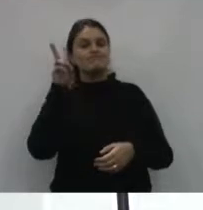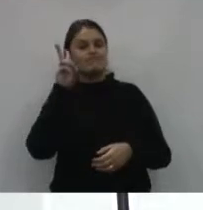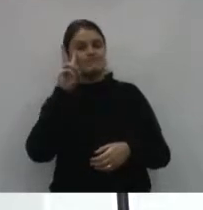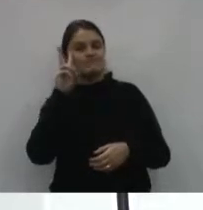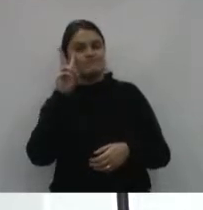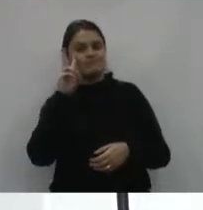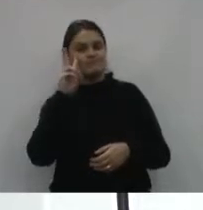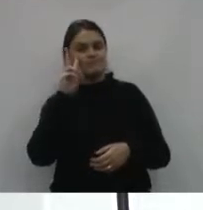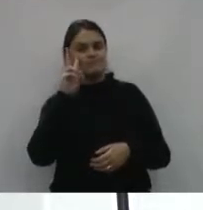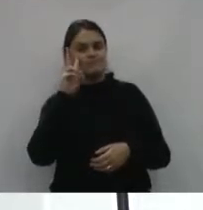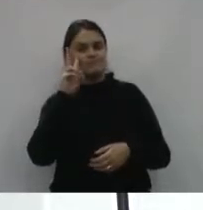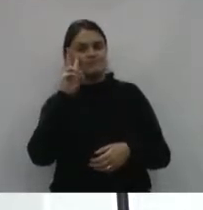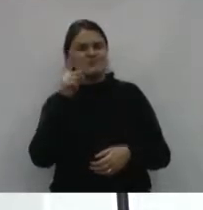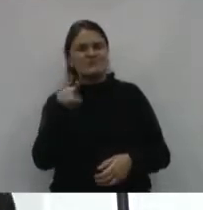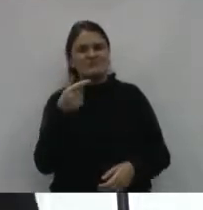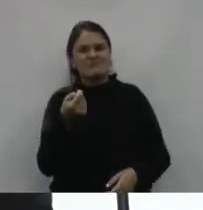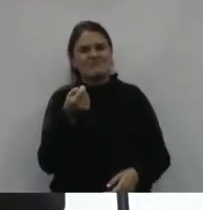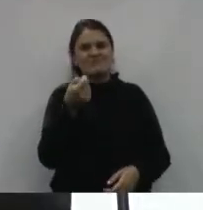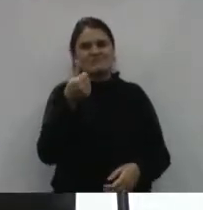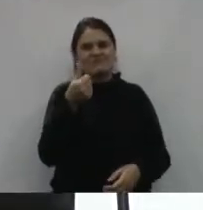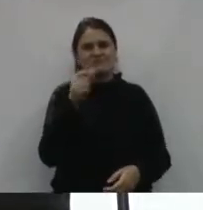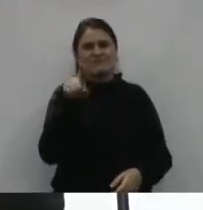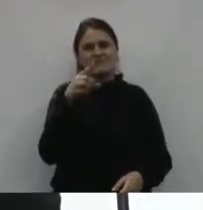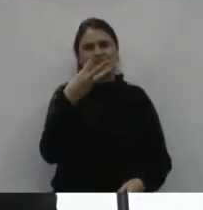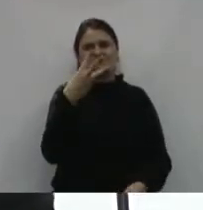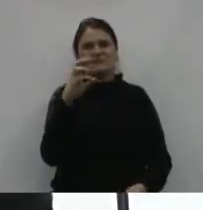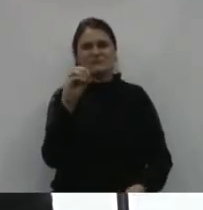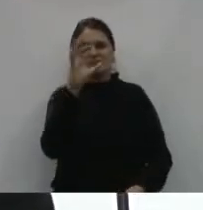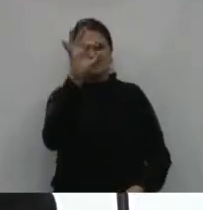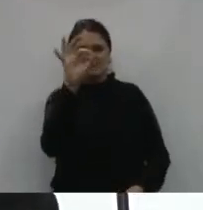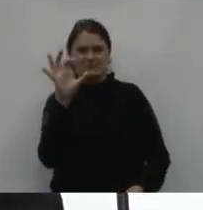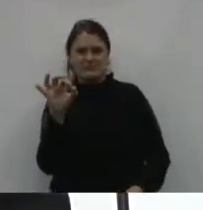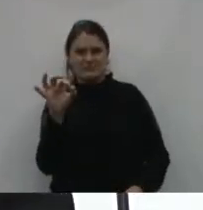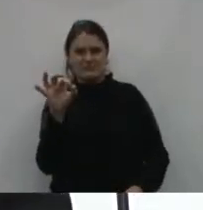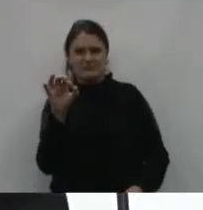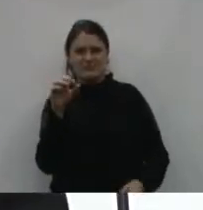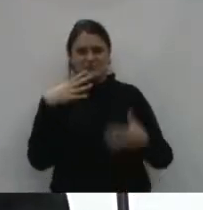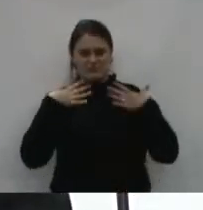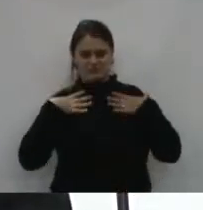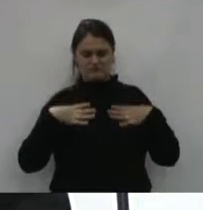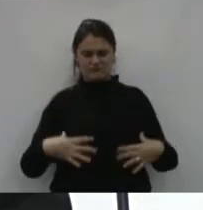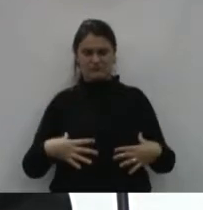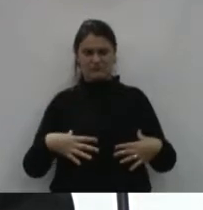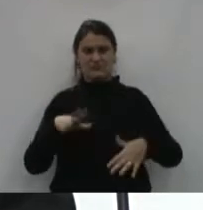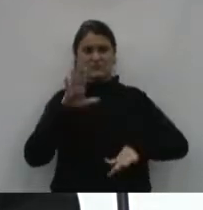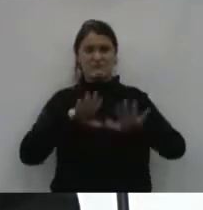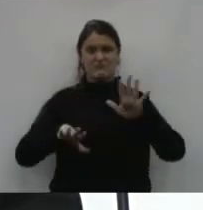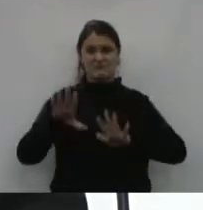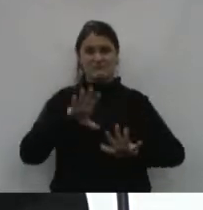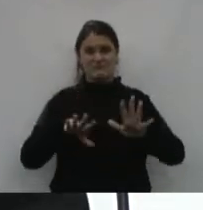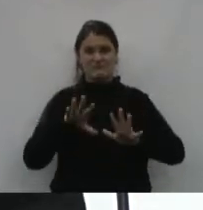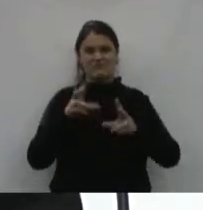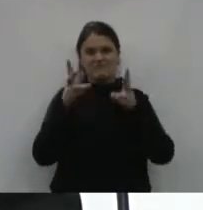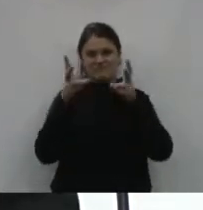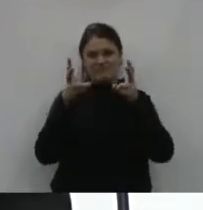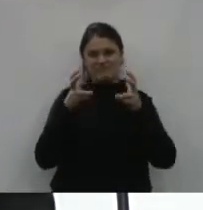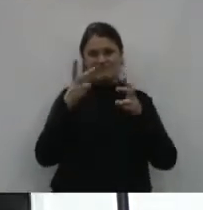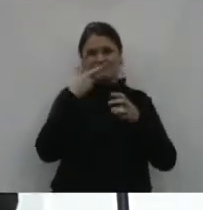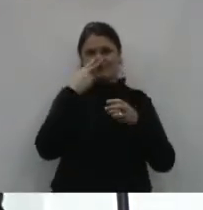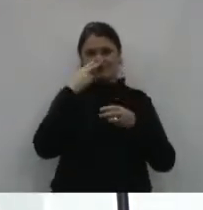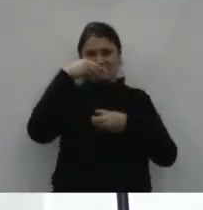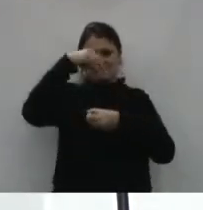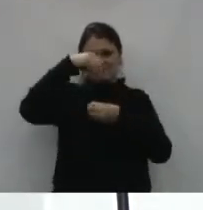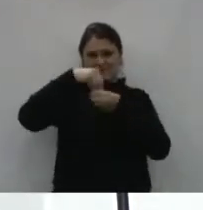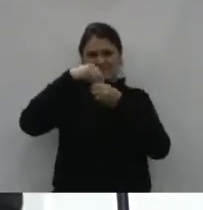lembrando que é menos de 30% dos indícios são físicos a maioria dos índices